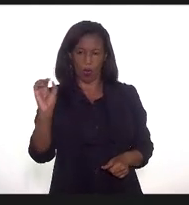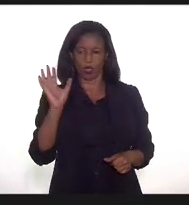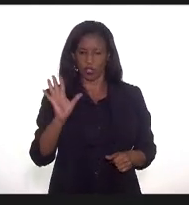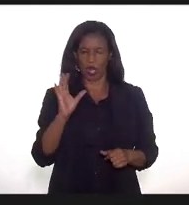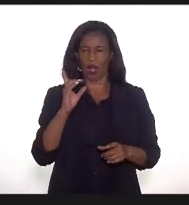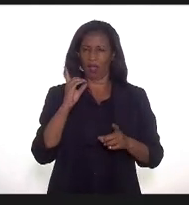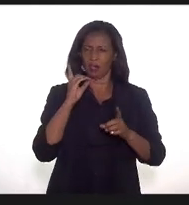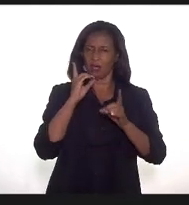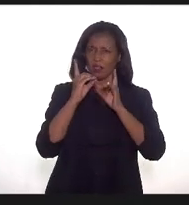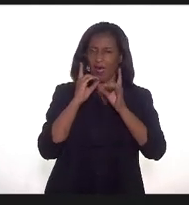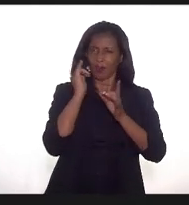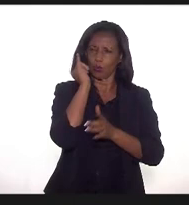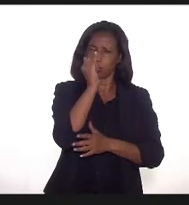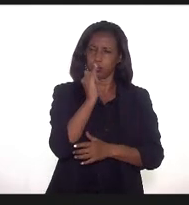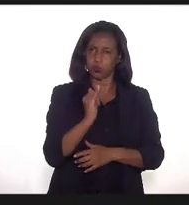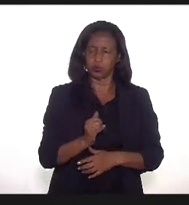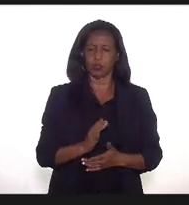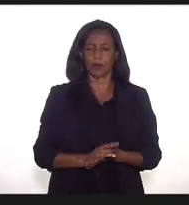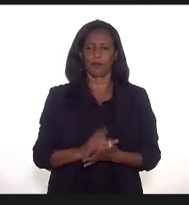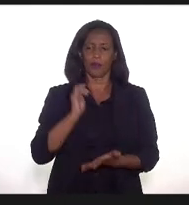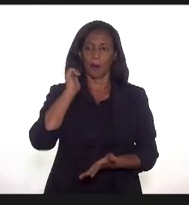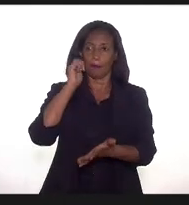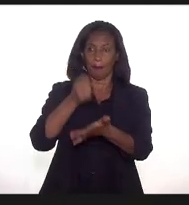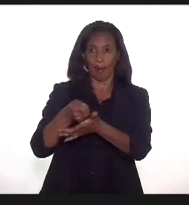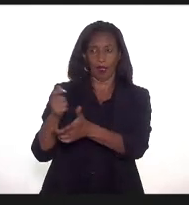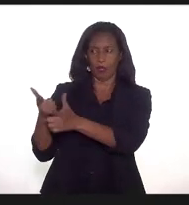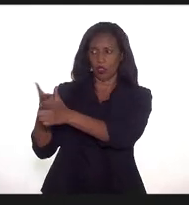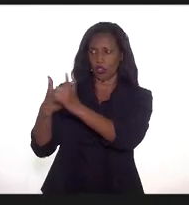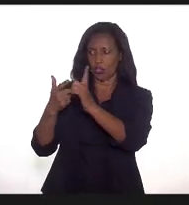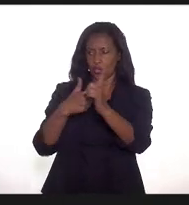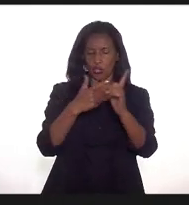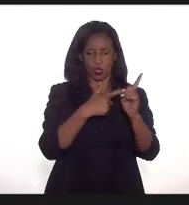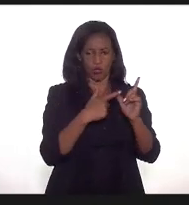tem um tempinho, o pagamento de dívidas